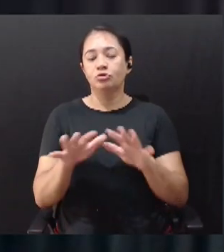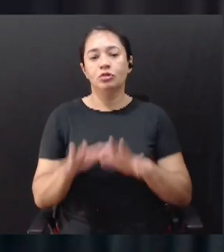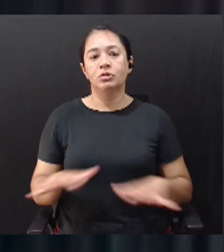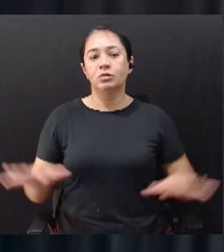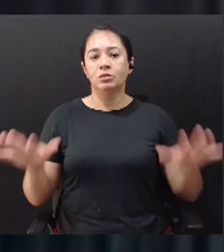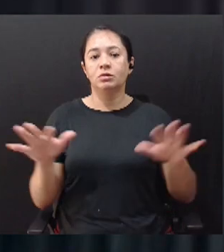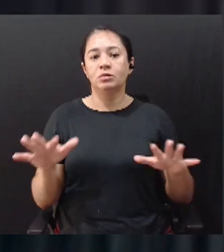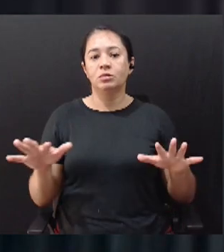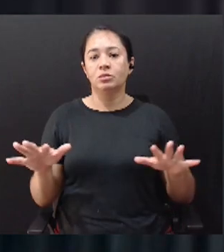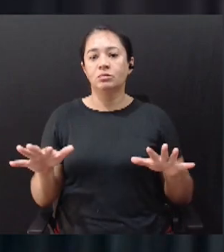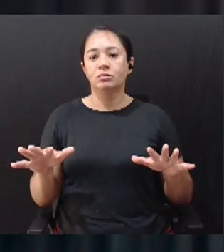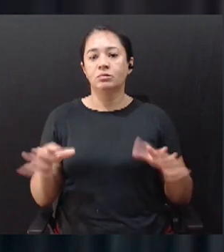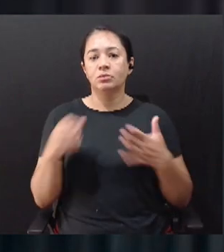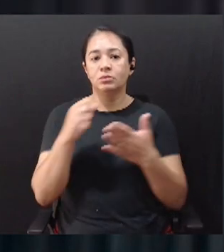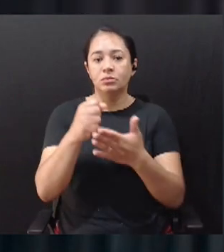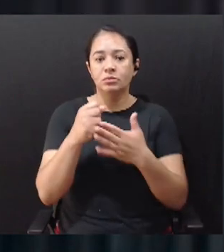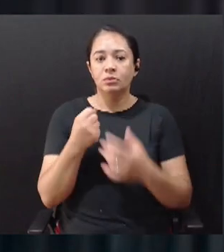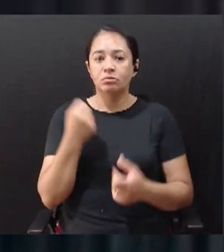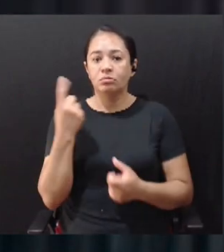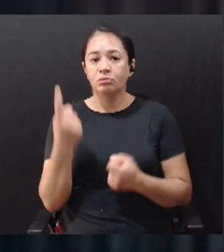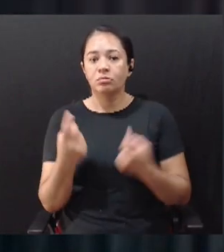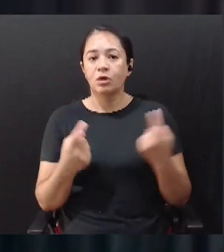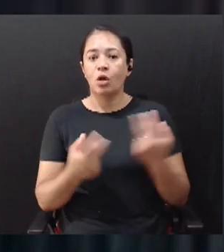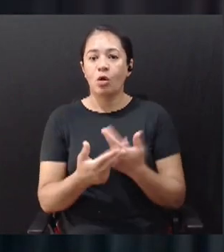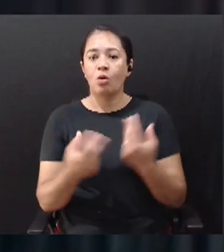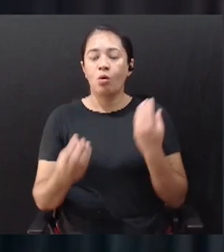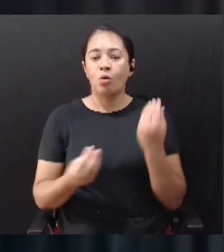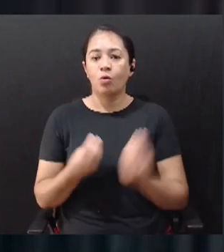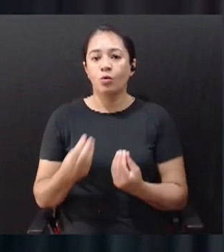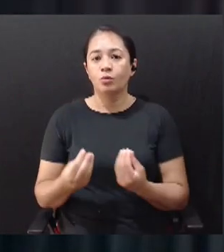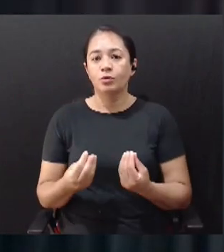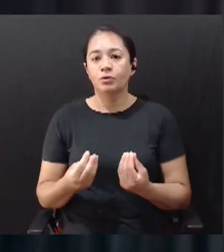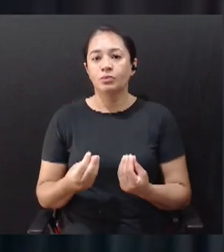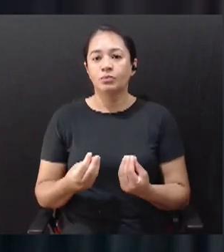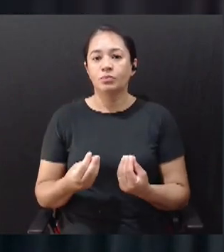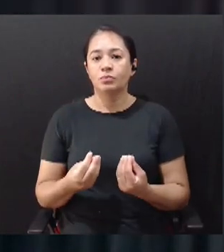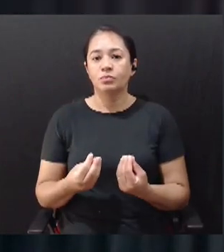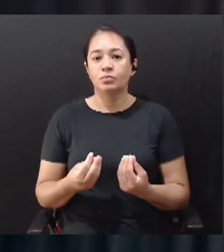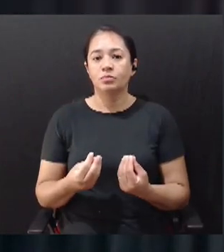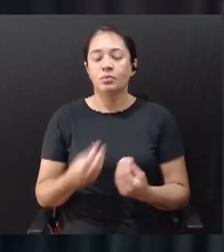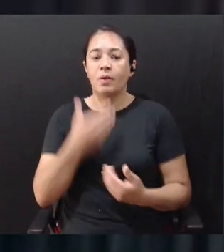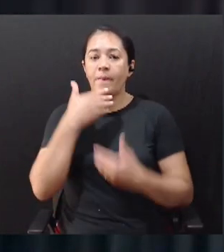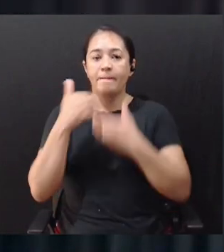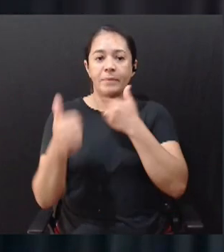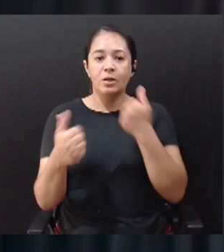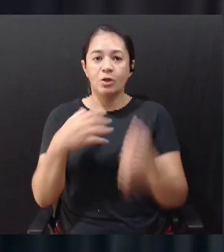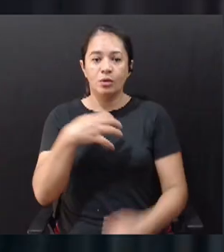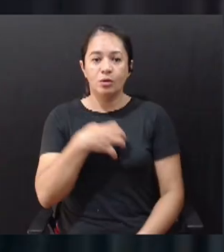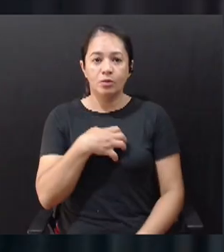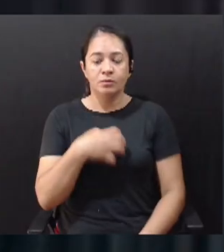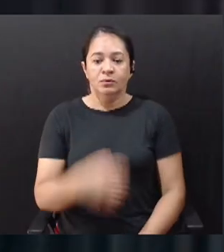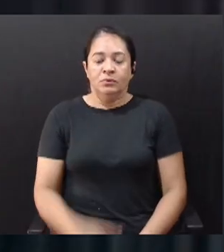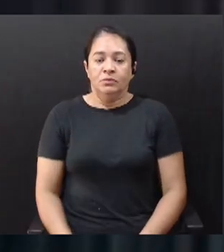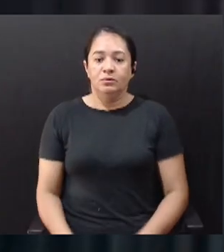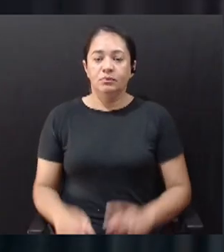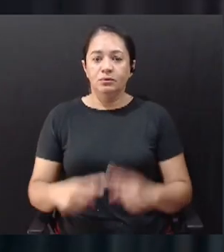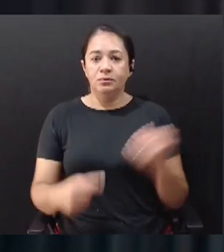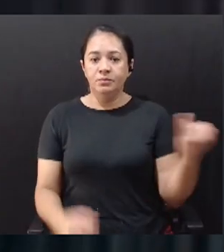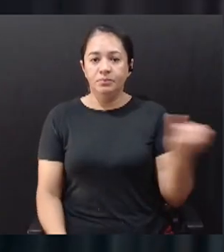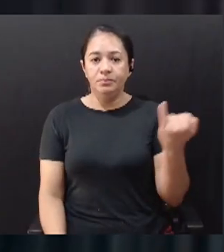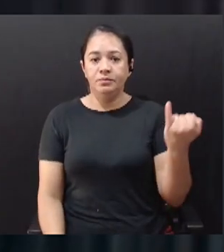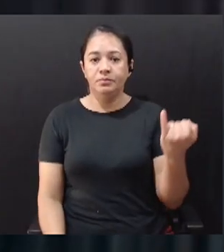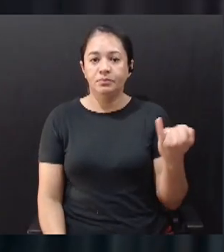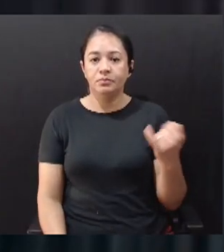trazer alguns pontos, né, de como lidar melhor com esse Uhum. sentimento, mas é importante também se questionar se